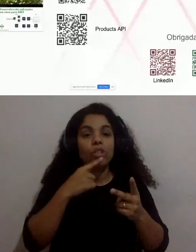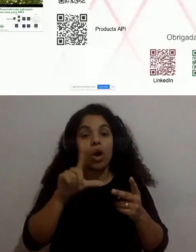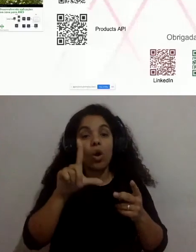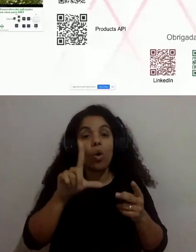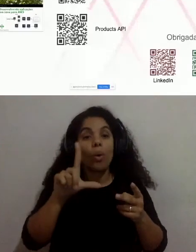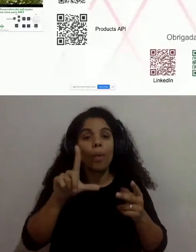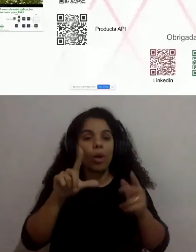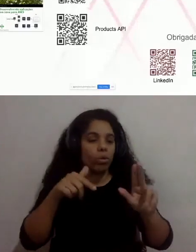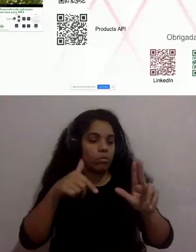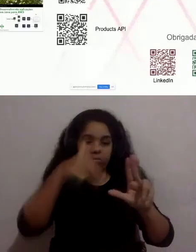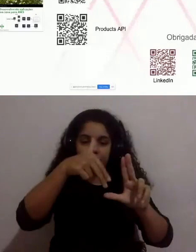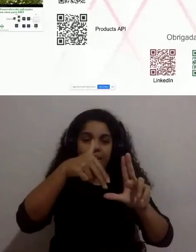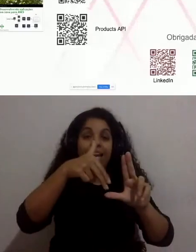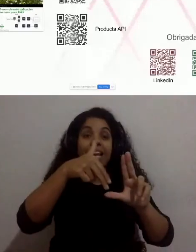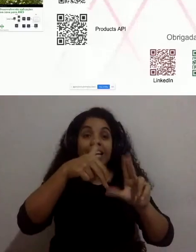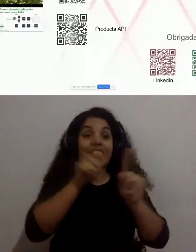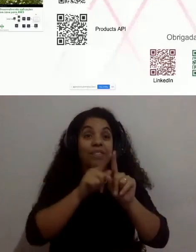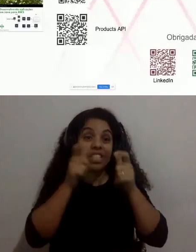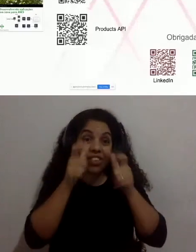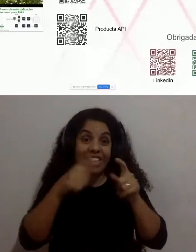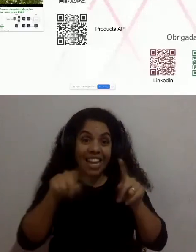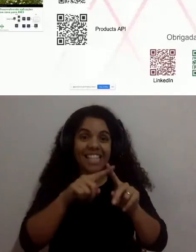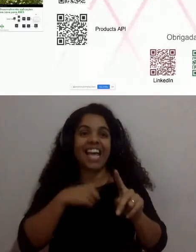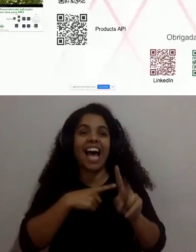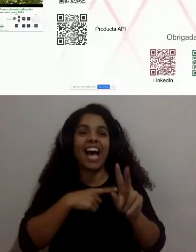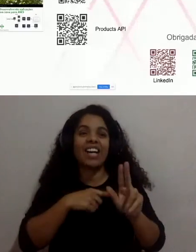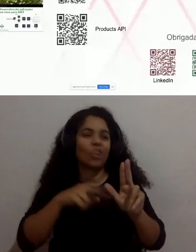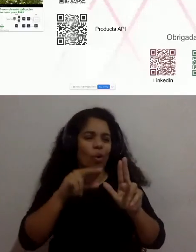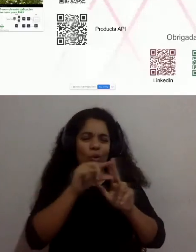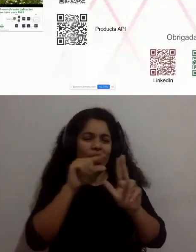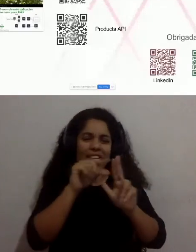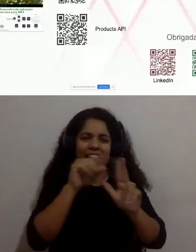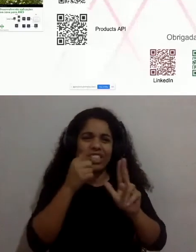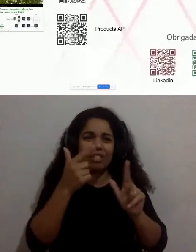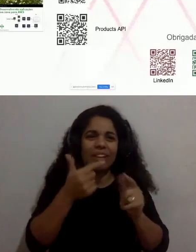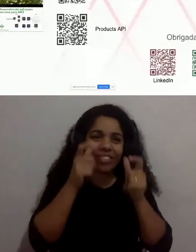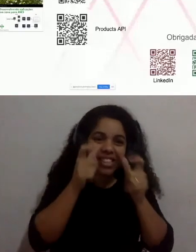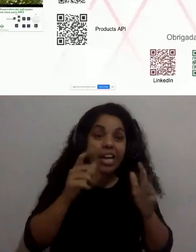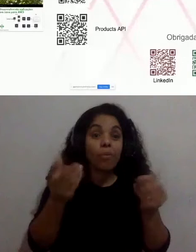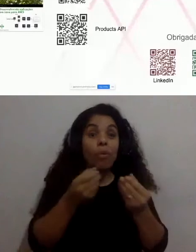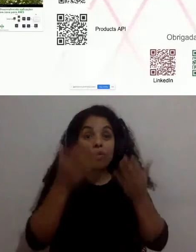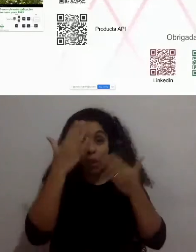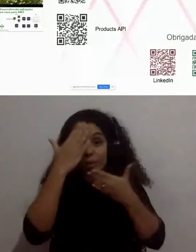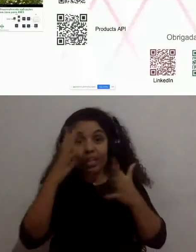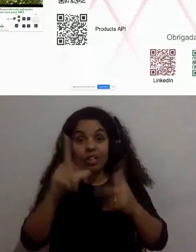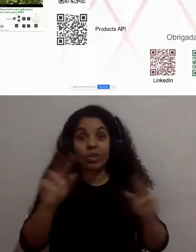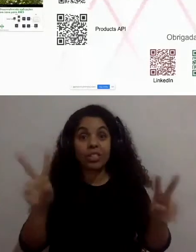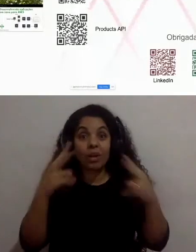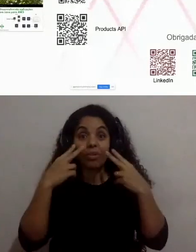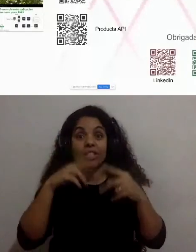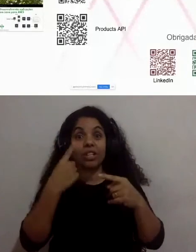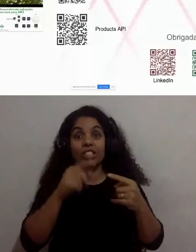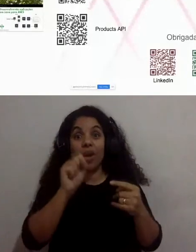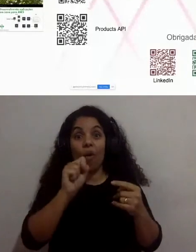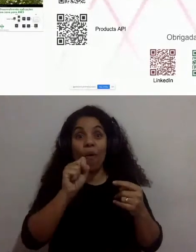estiver interessado. Muitíssimo obrigada por todos que estão aqui assistindo, todos que estão desde 8 horas